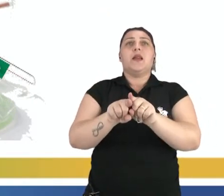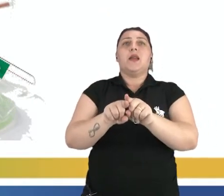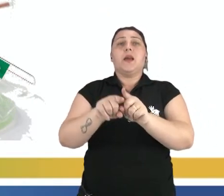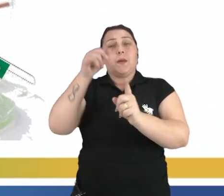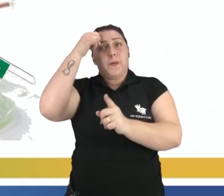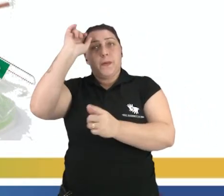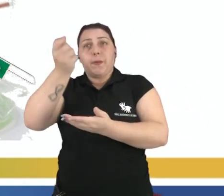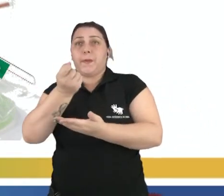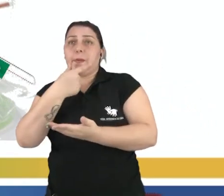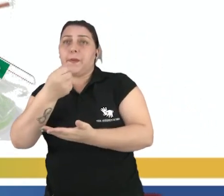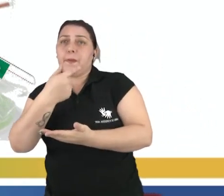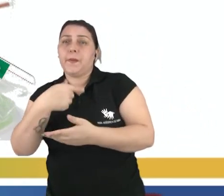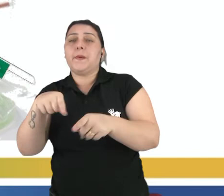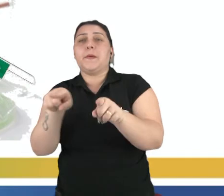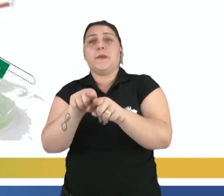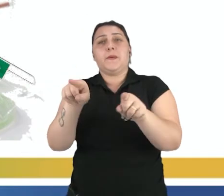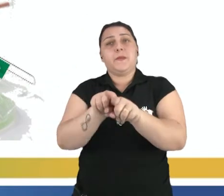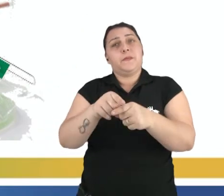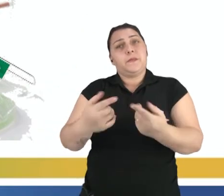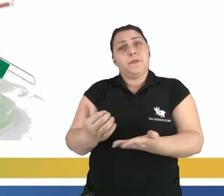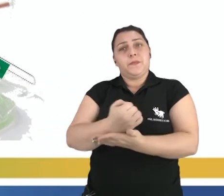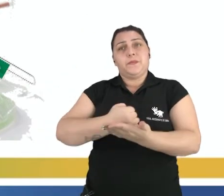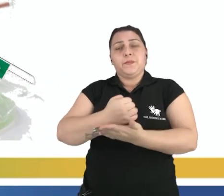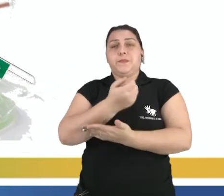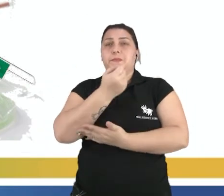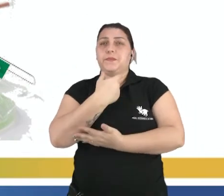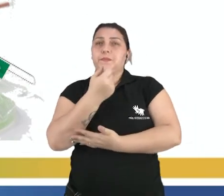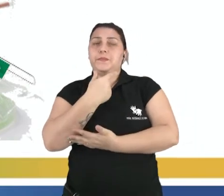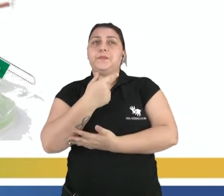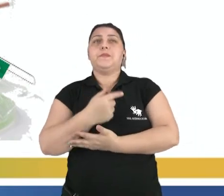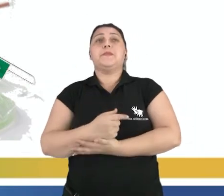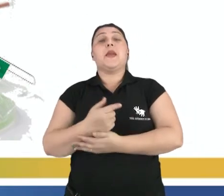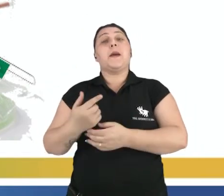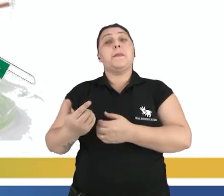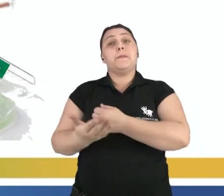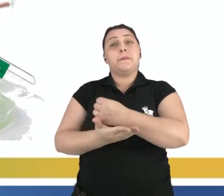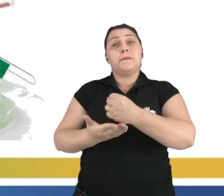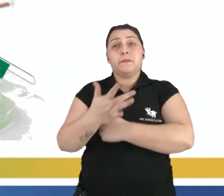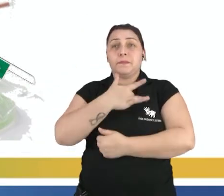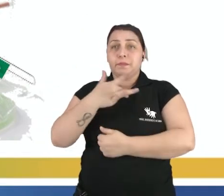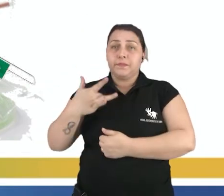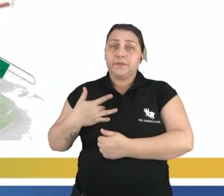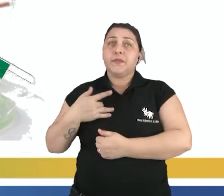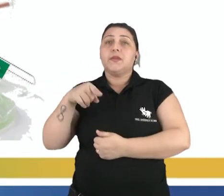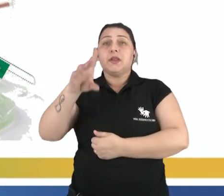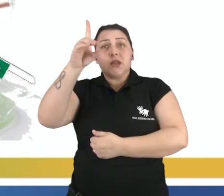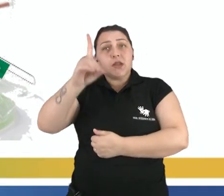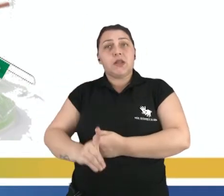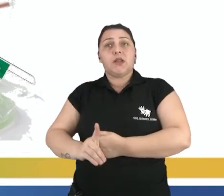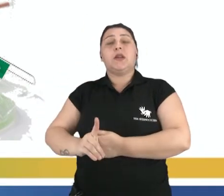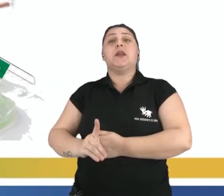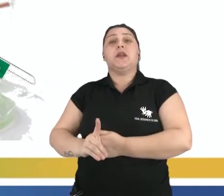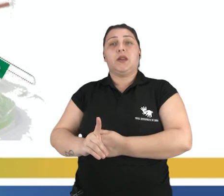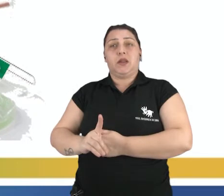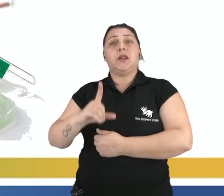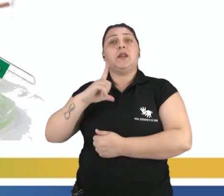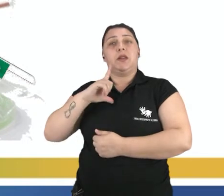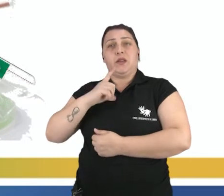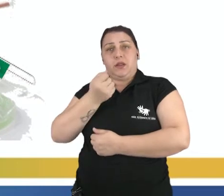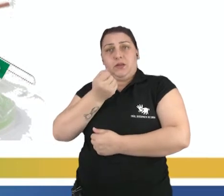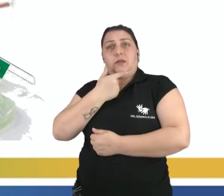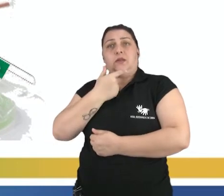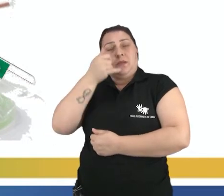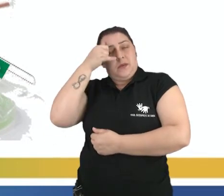métodos anticoncepcionais e medicamentos, né? Na atenção básica, então você tem direito a receber esses